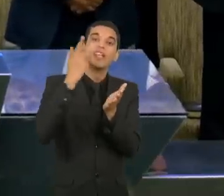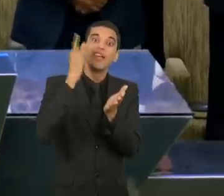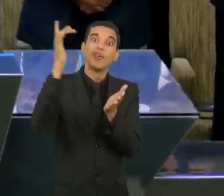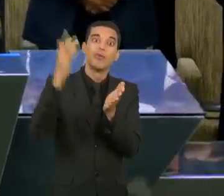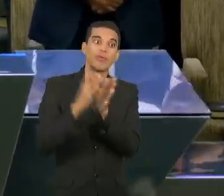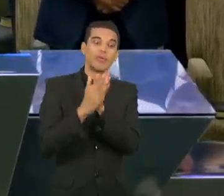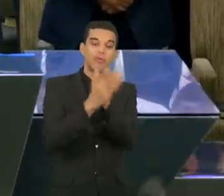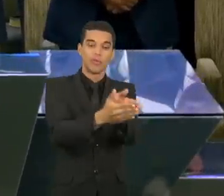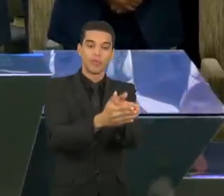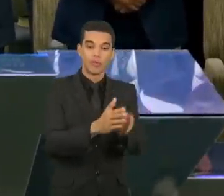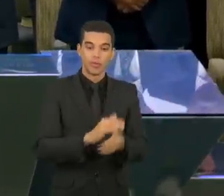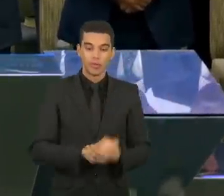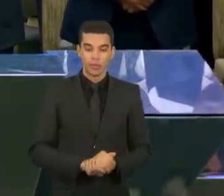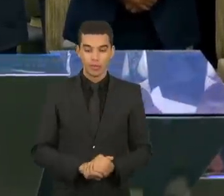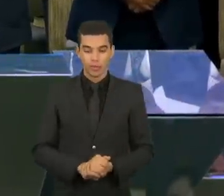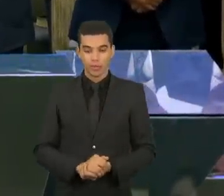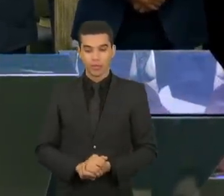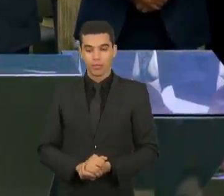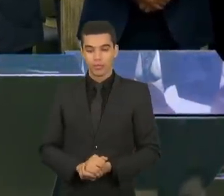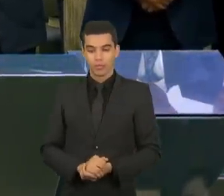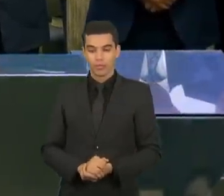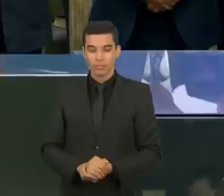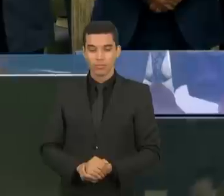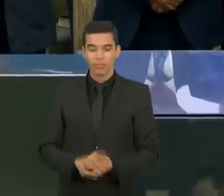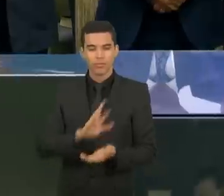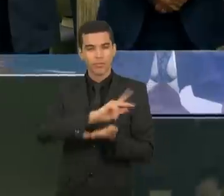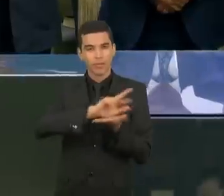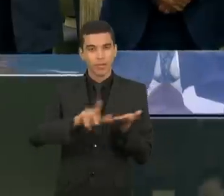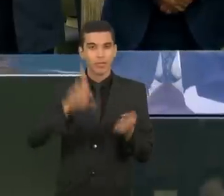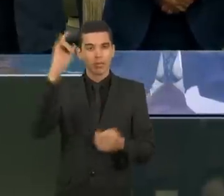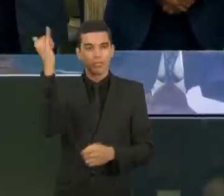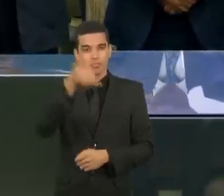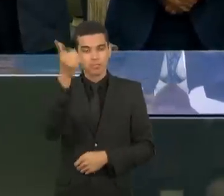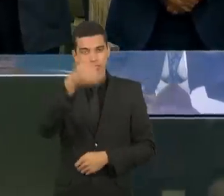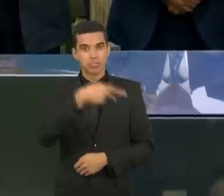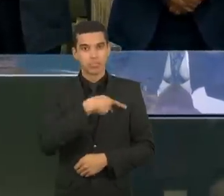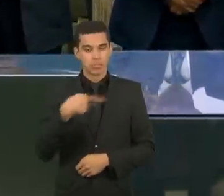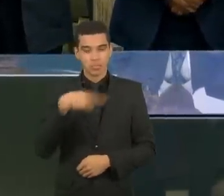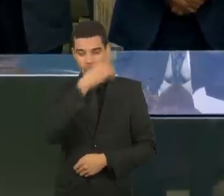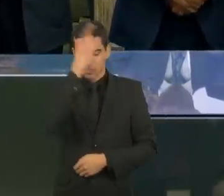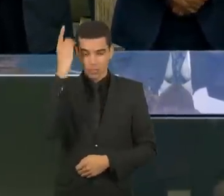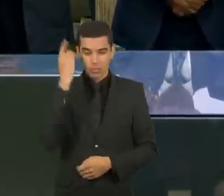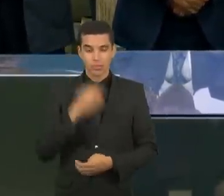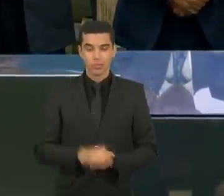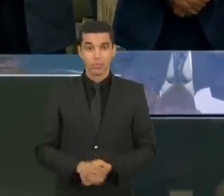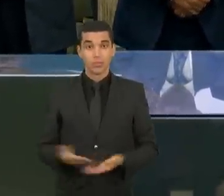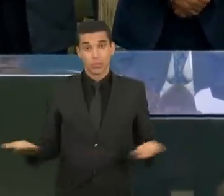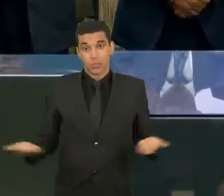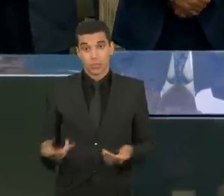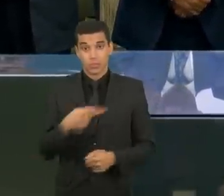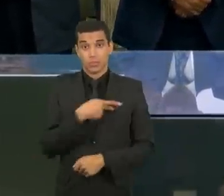Tantas histórias que poderiam contar. Deus falou muitas vezes com ele. Hoje ele está aqui.